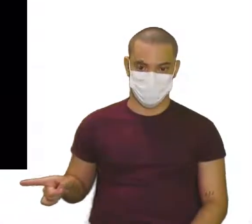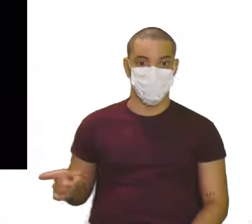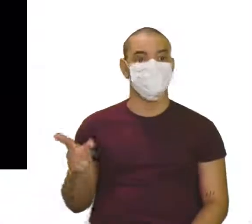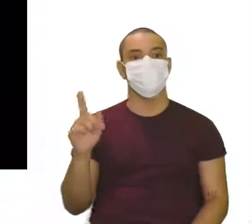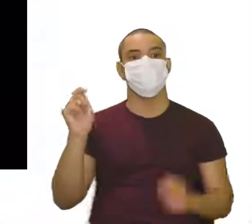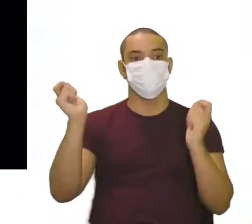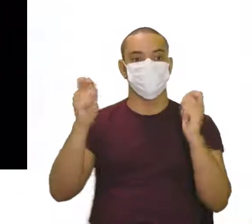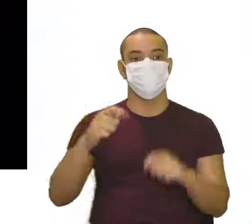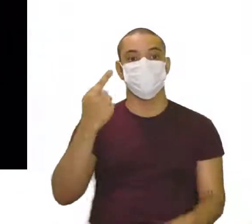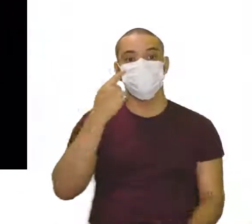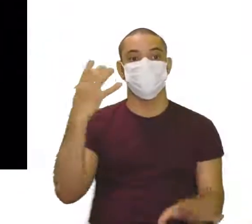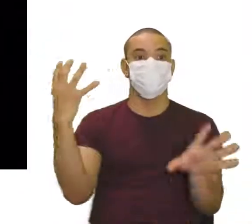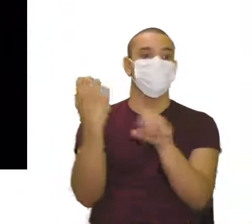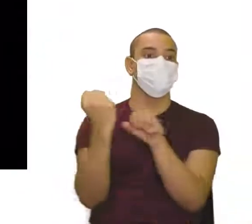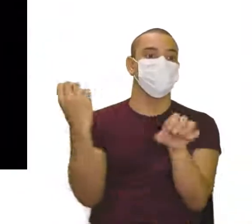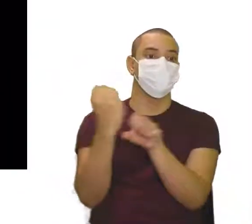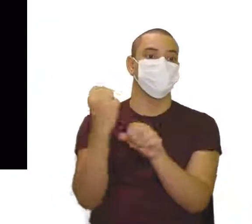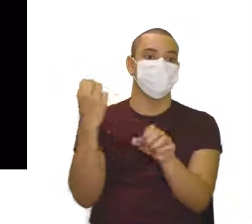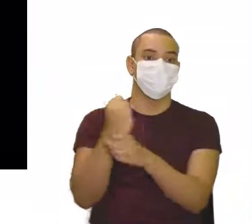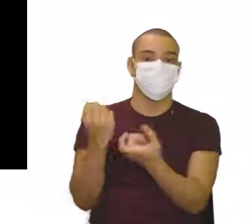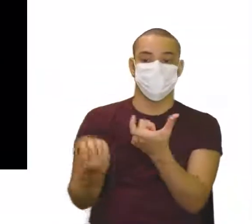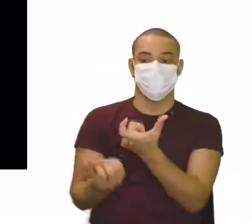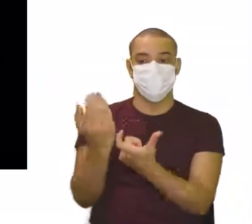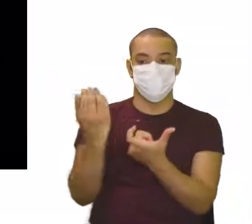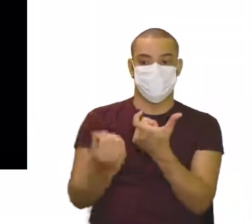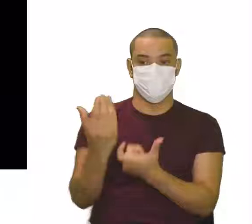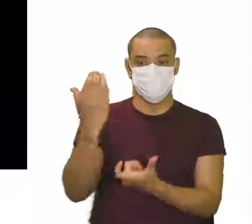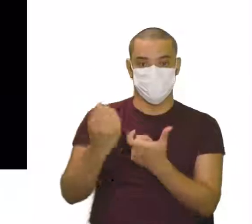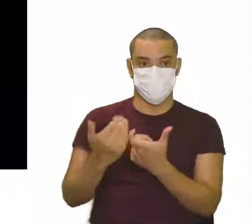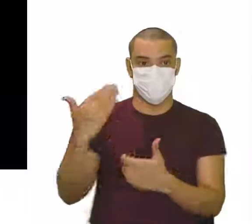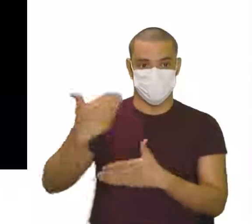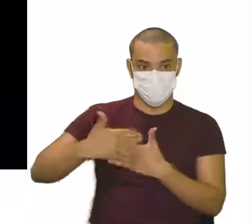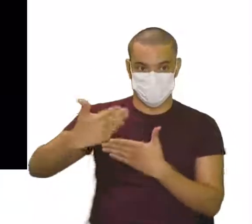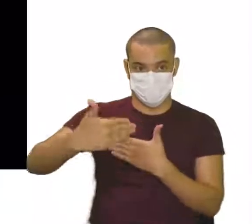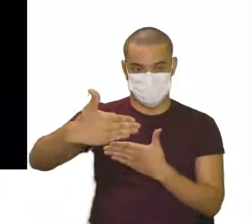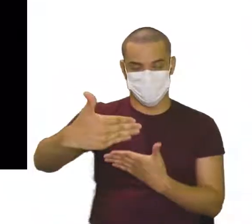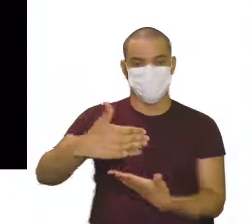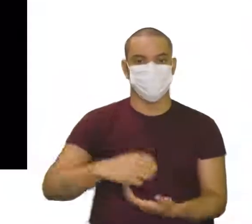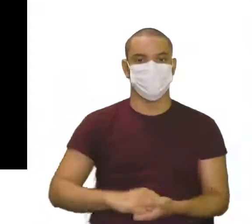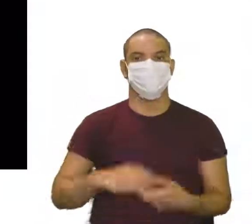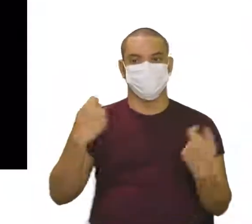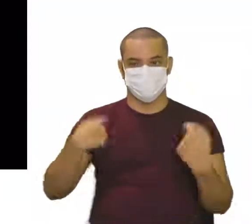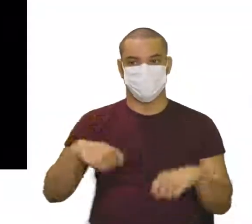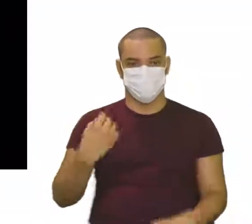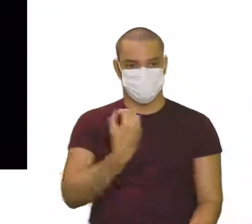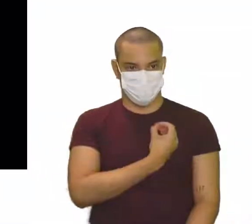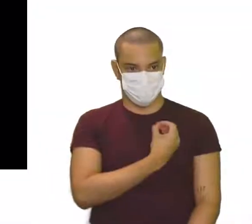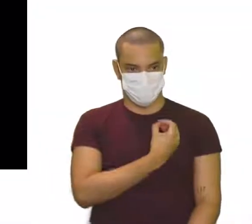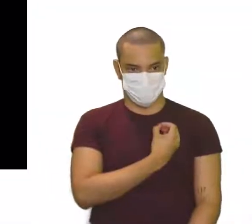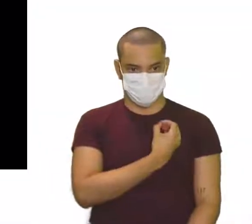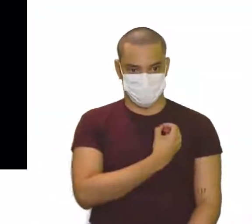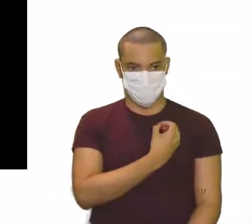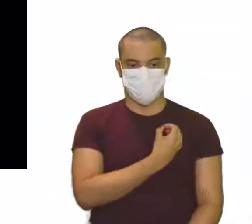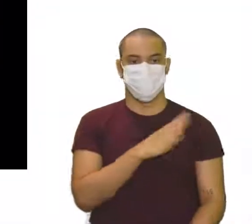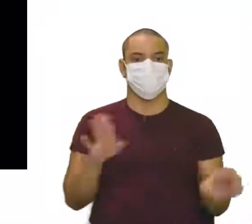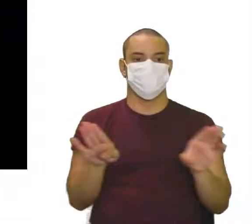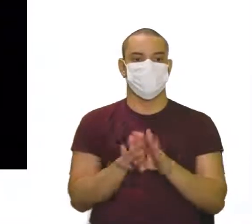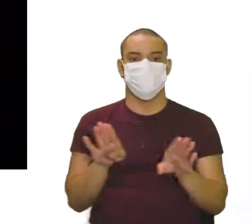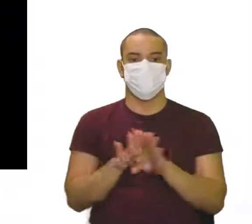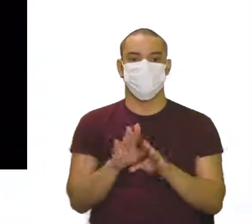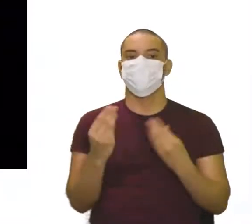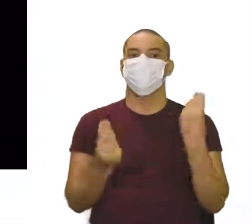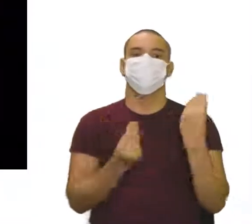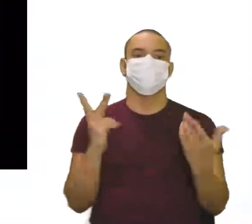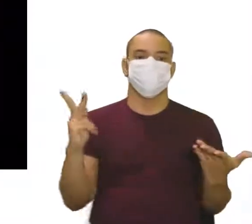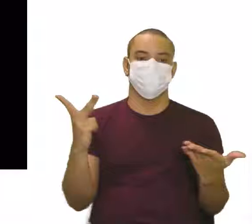como é calculado essa força que nós vamos falar mais para frente na nossa aula. Eu preciso do valor da carga, da velocidade dessa